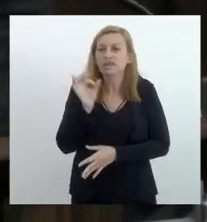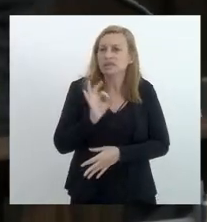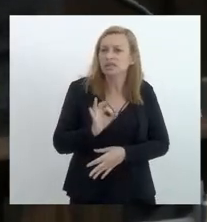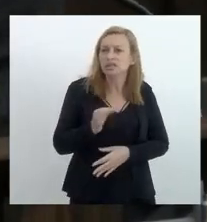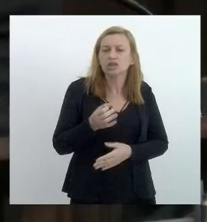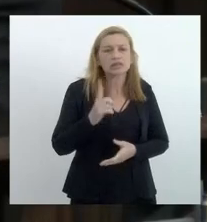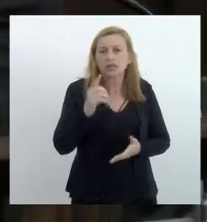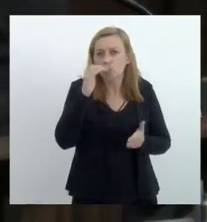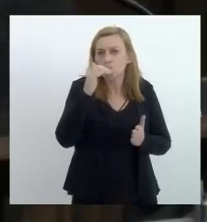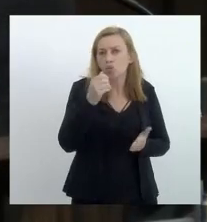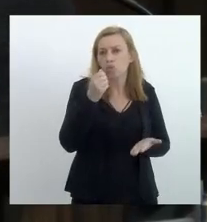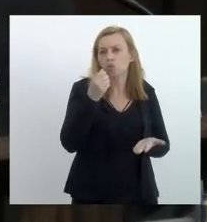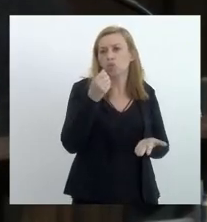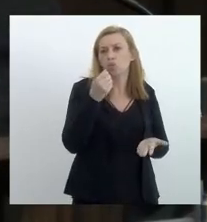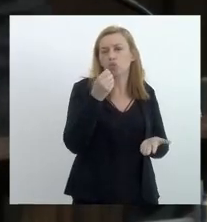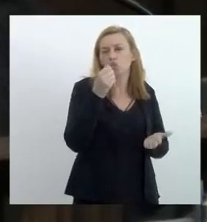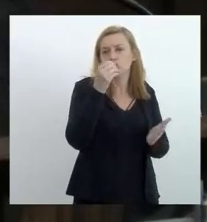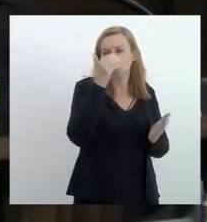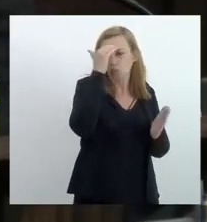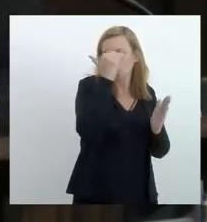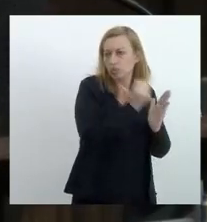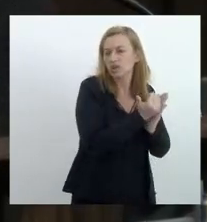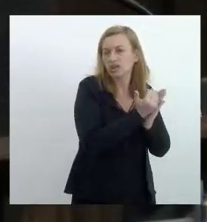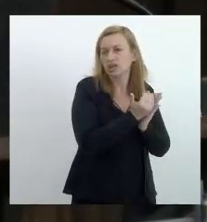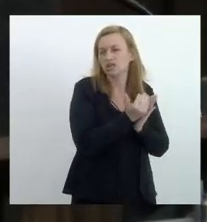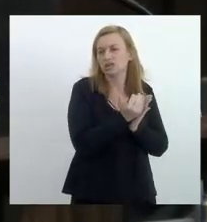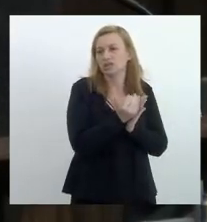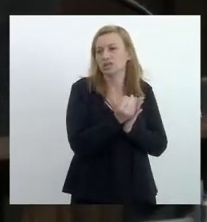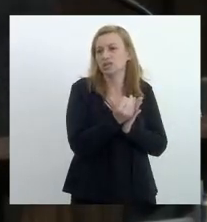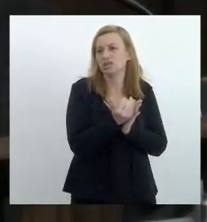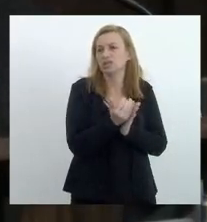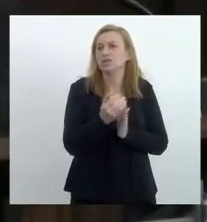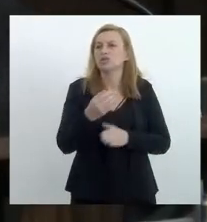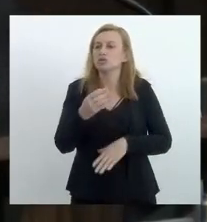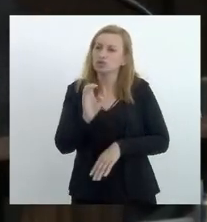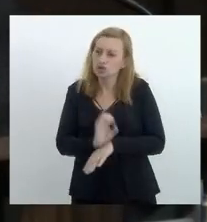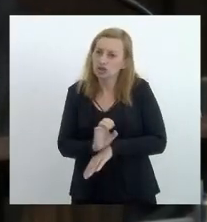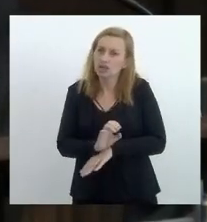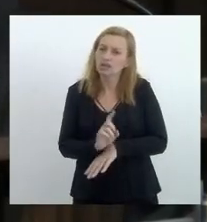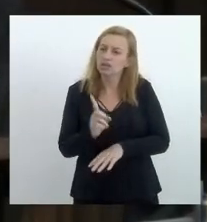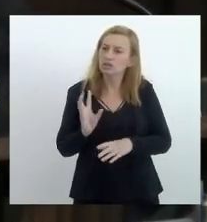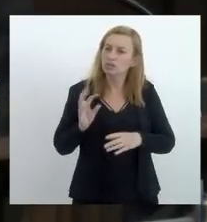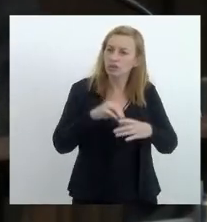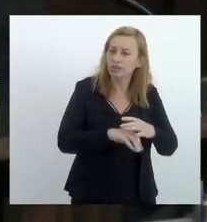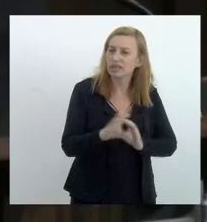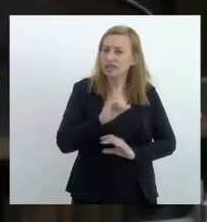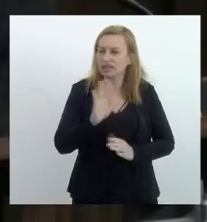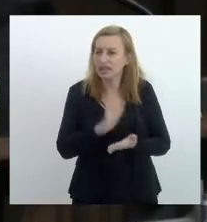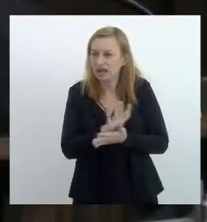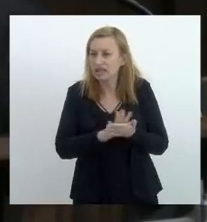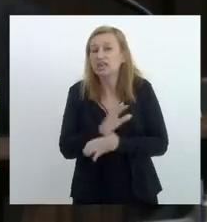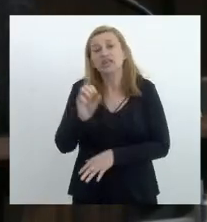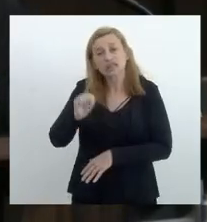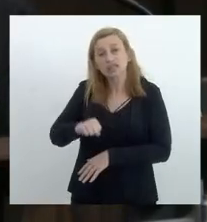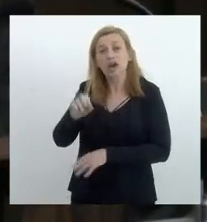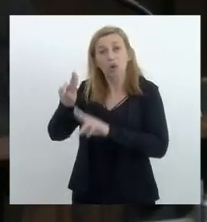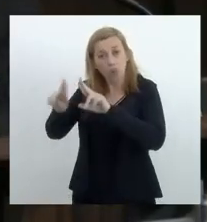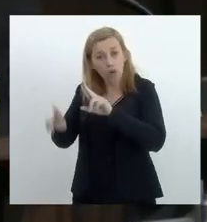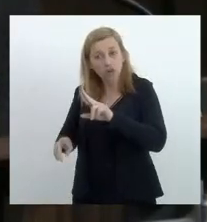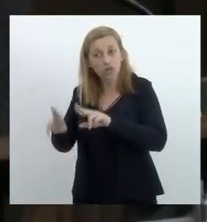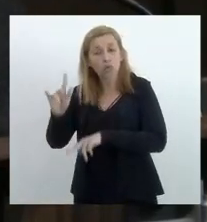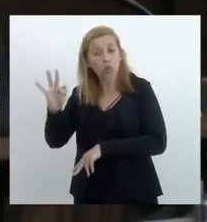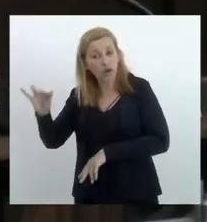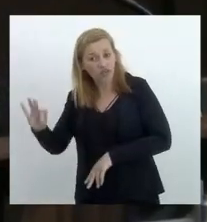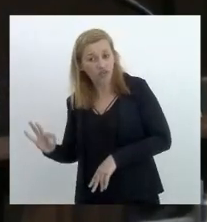contas, não cumpre a Constituição do Estado, não implementa o dispositivo dos duodécimos, e aí sim, a UERJ e a UESO, a UENF e a